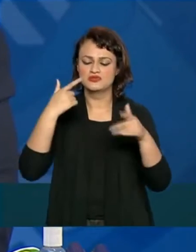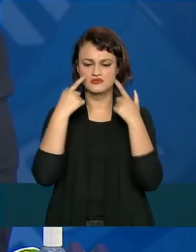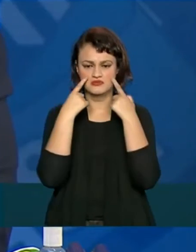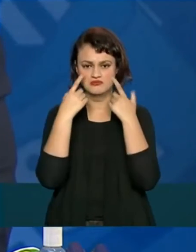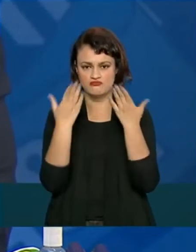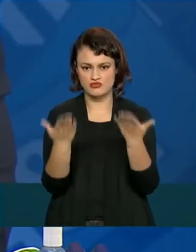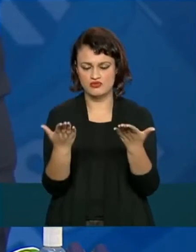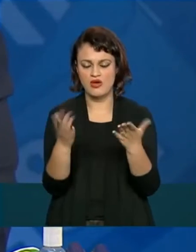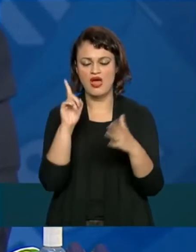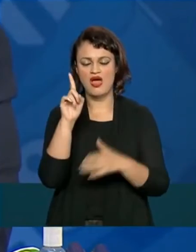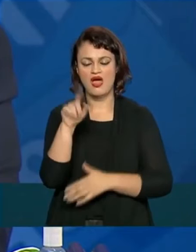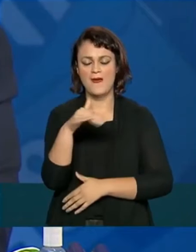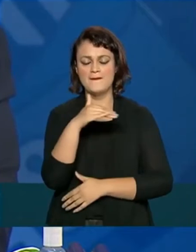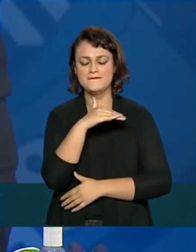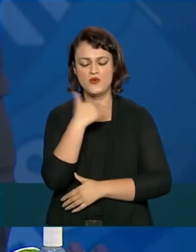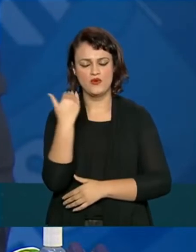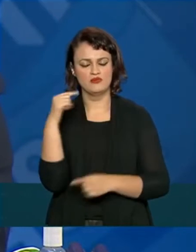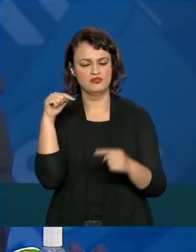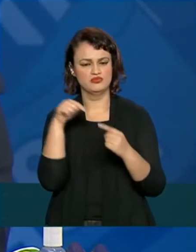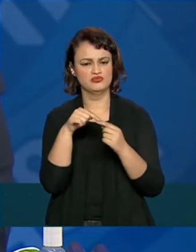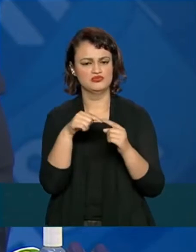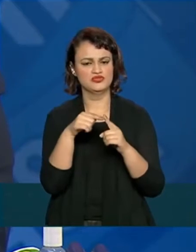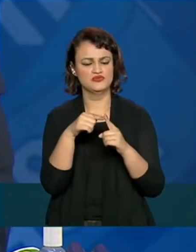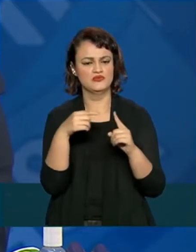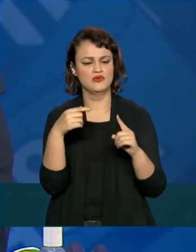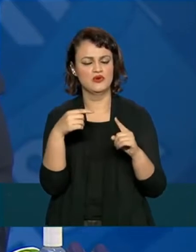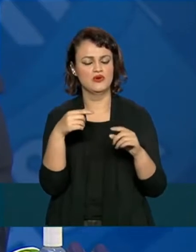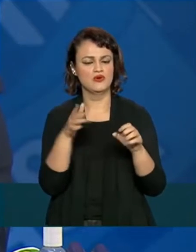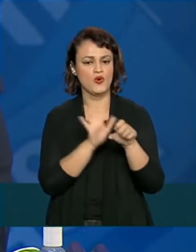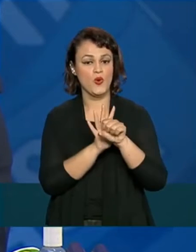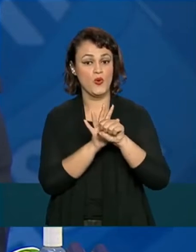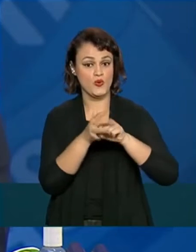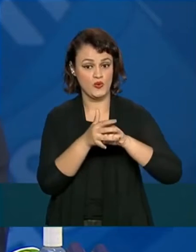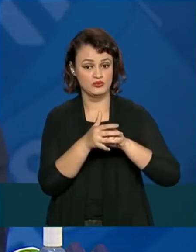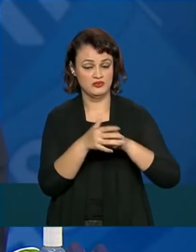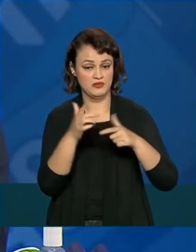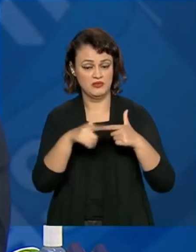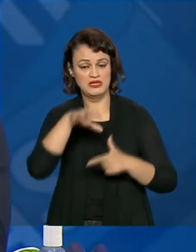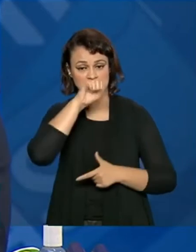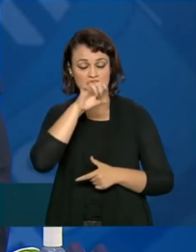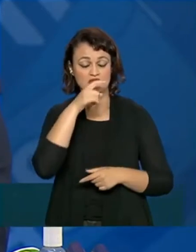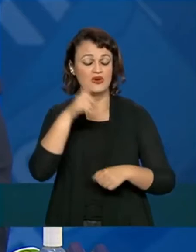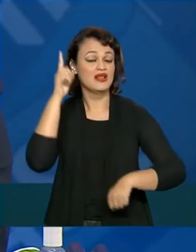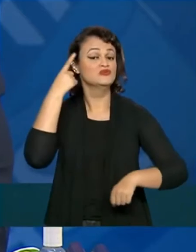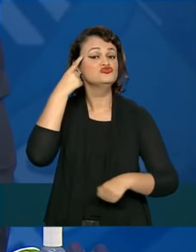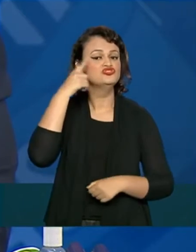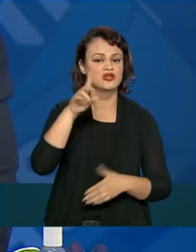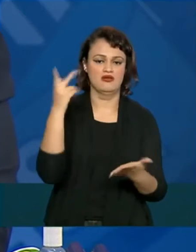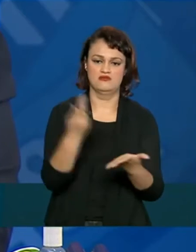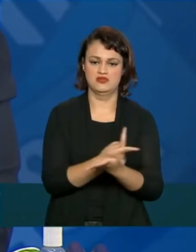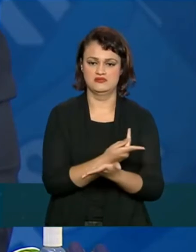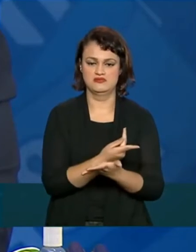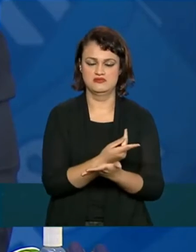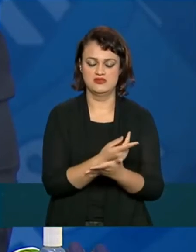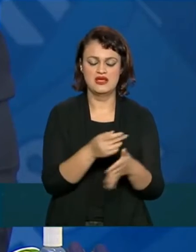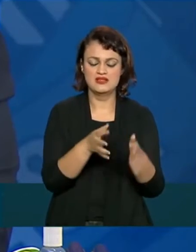o óbito por síndrome respiratória aguda por Covid segundo a data da ocorrência, Ao